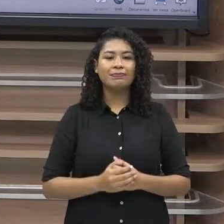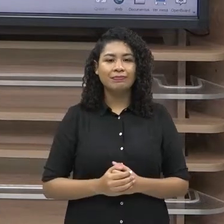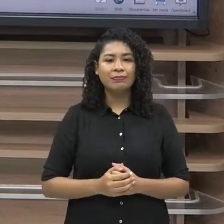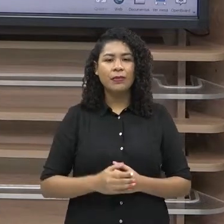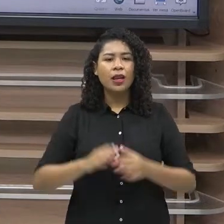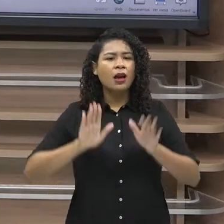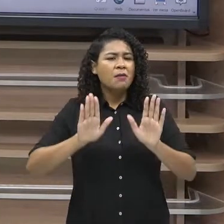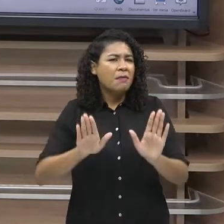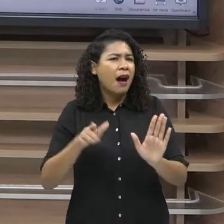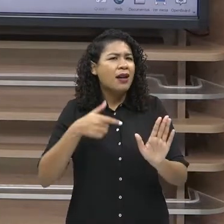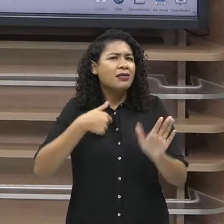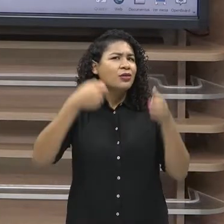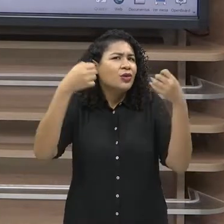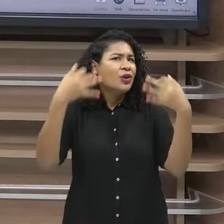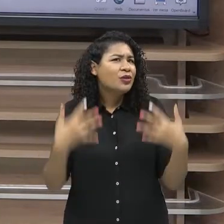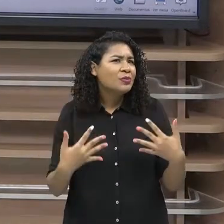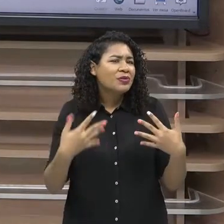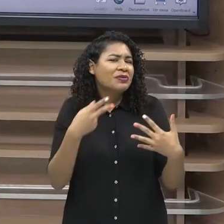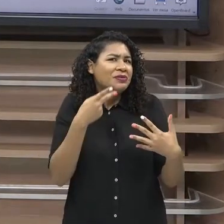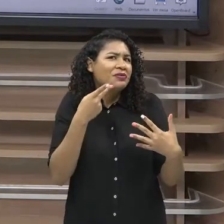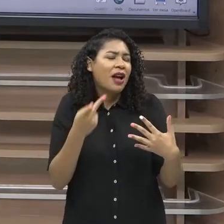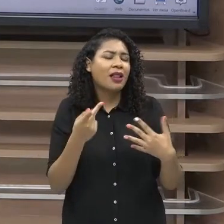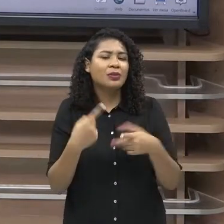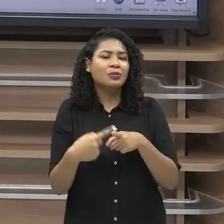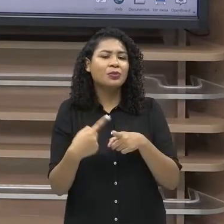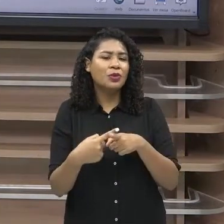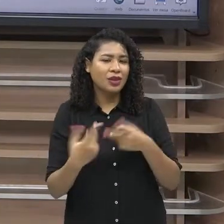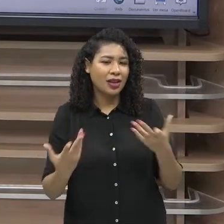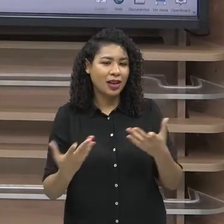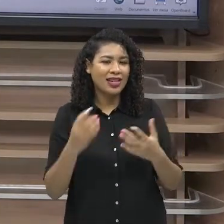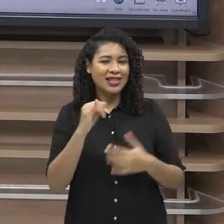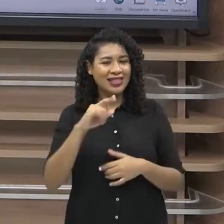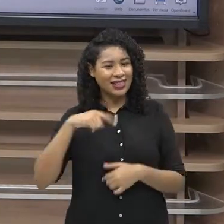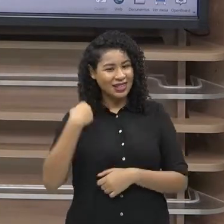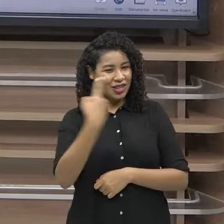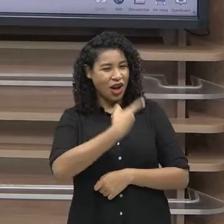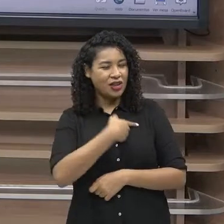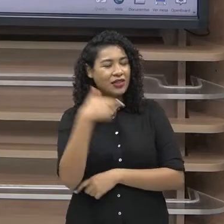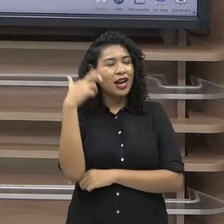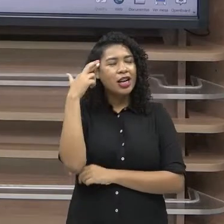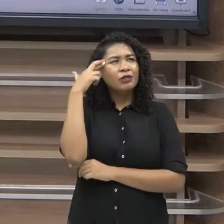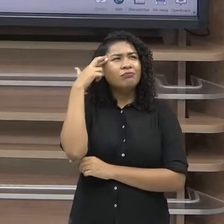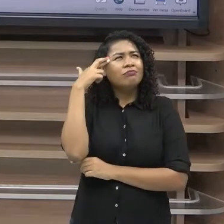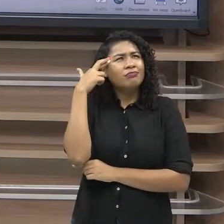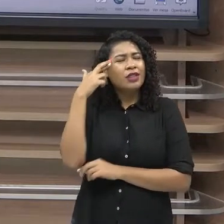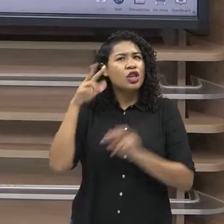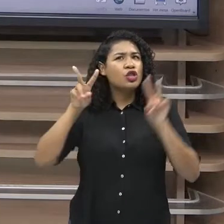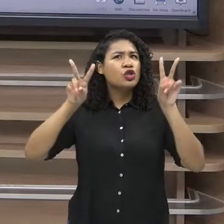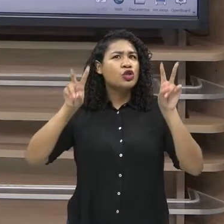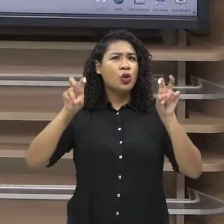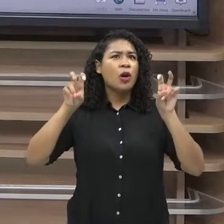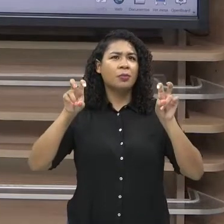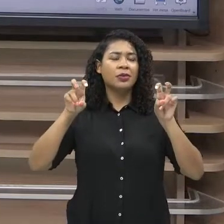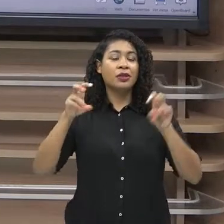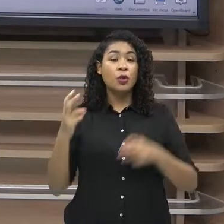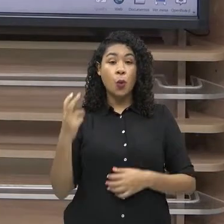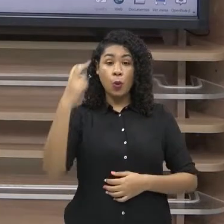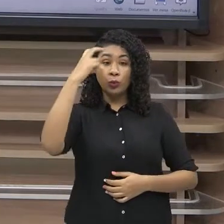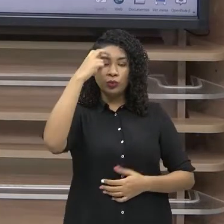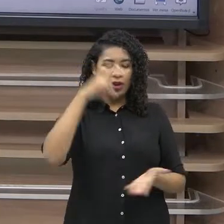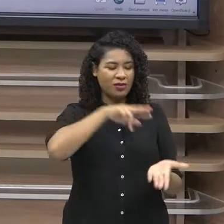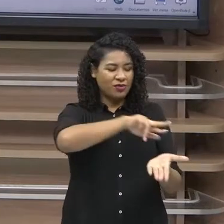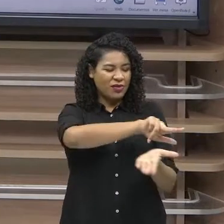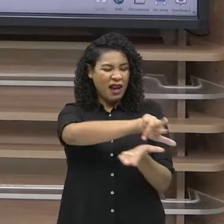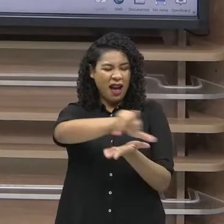estou comentando isso? Porque quando a gente para pensar nessa diversidade cultural que compõe o nosso Amazonas, nós podemos